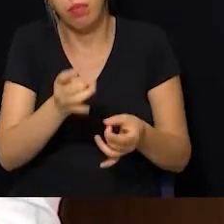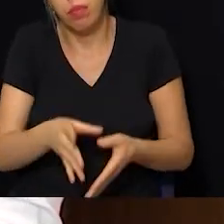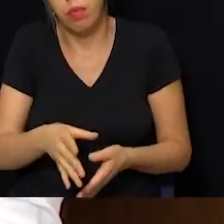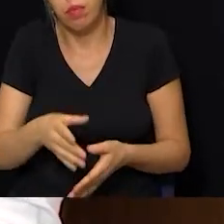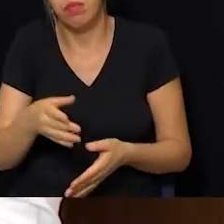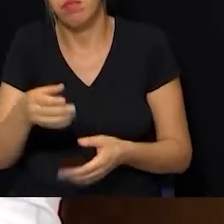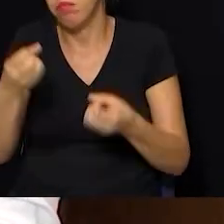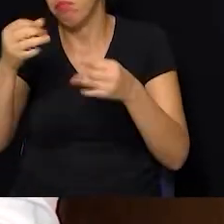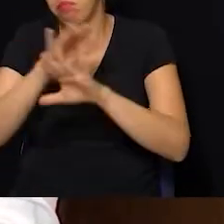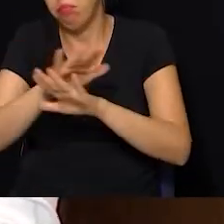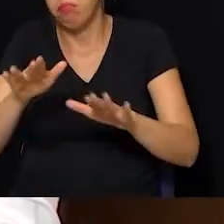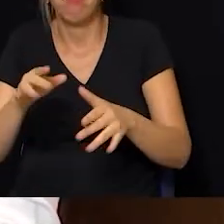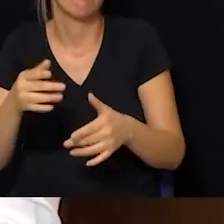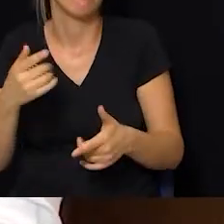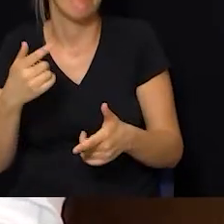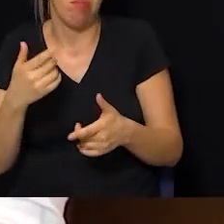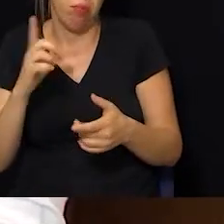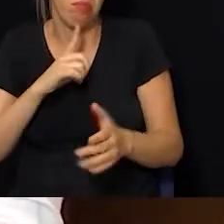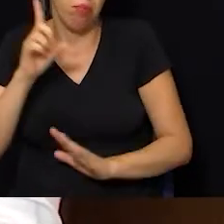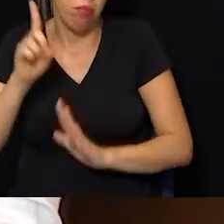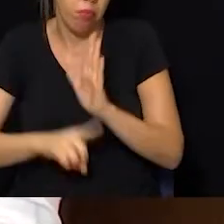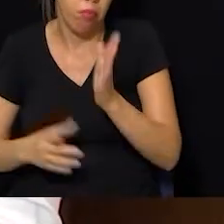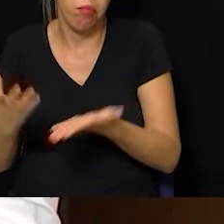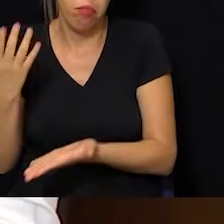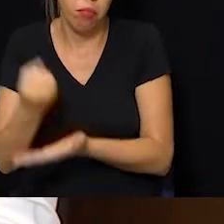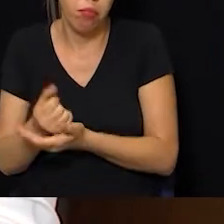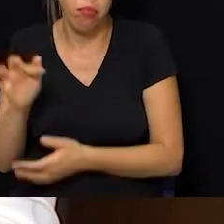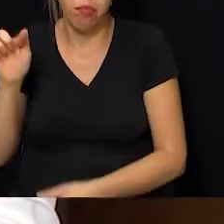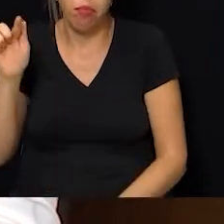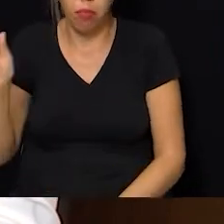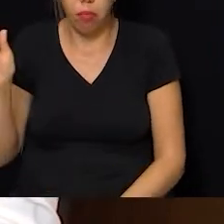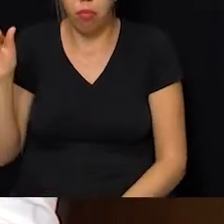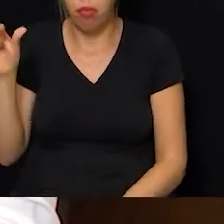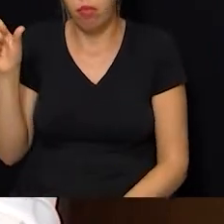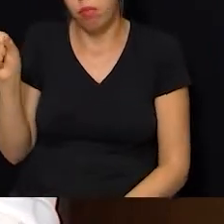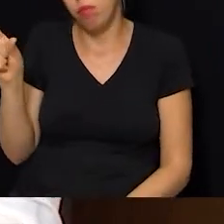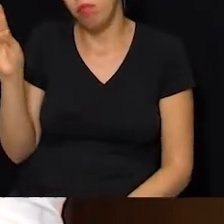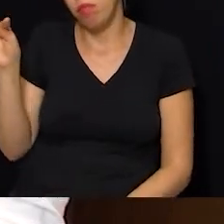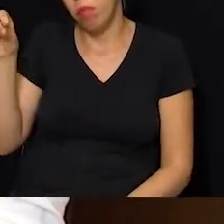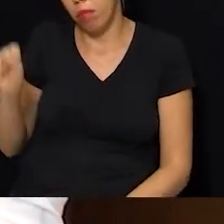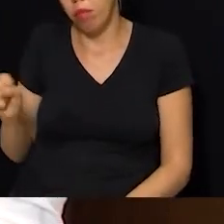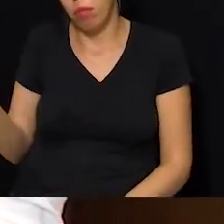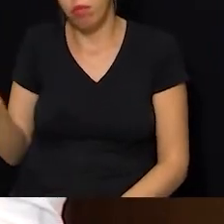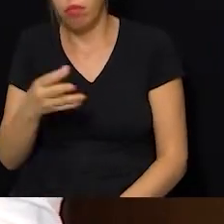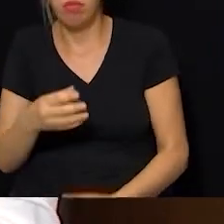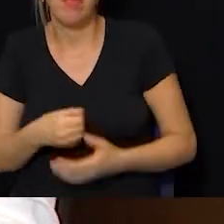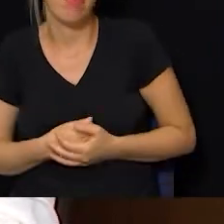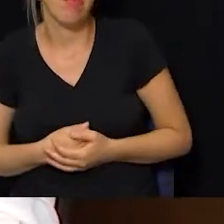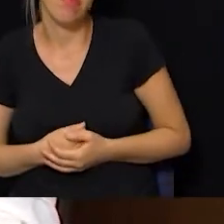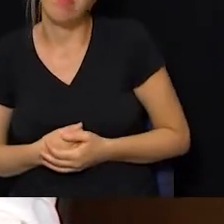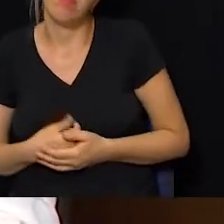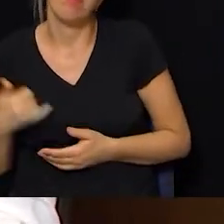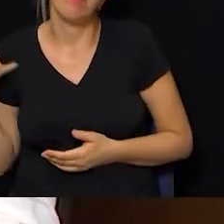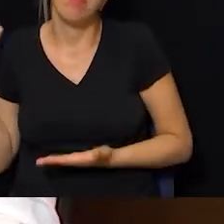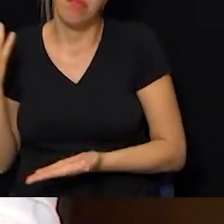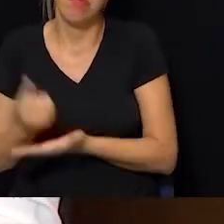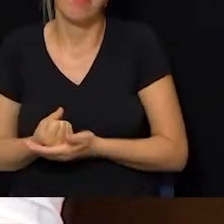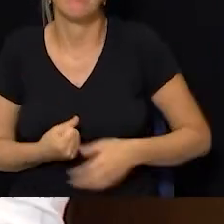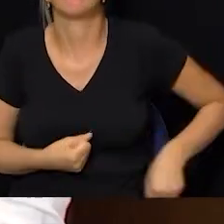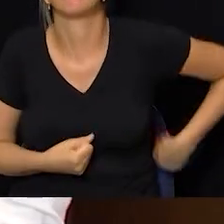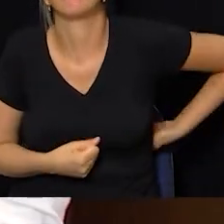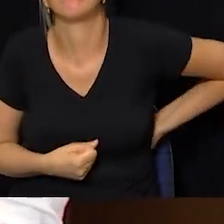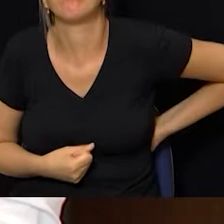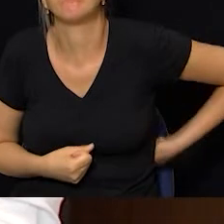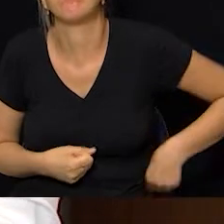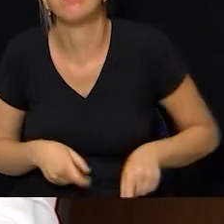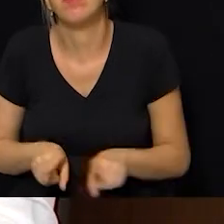demitido sem justa causa, você tem direito a sacar todo o saldo do seu FGTS. Na nova modalidade, no saque aniversário,